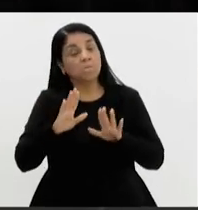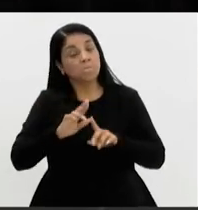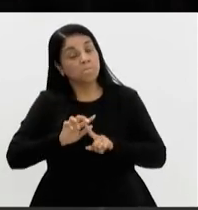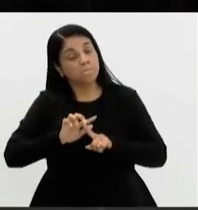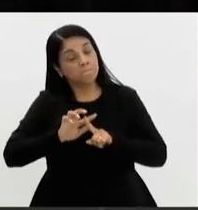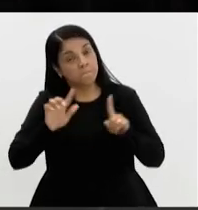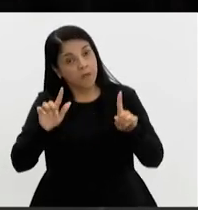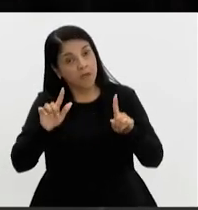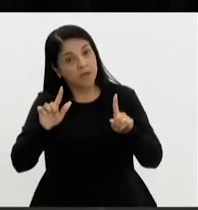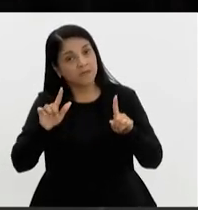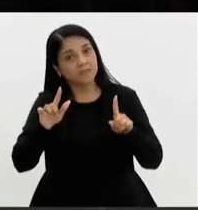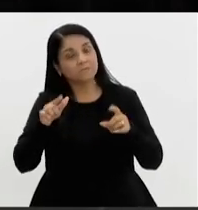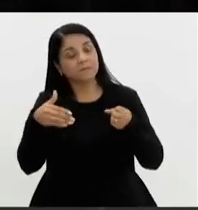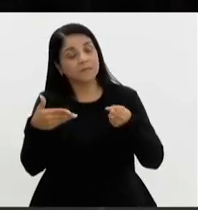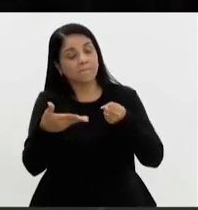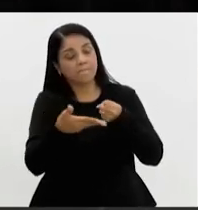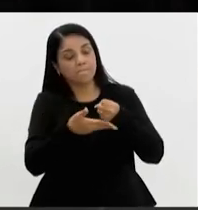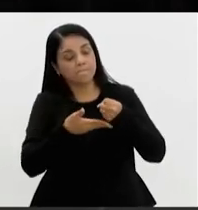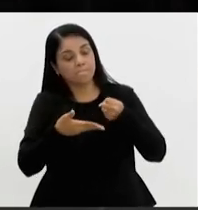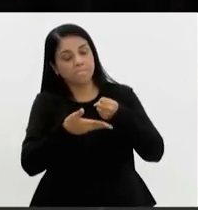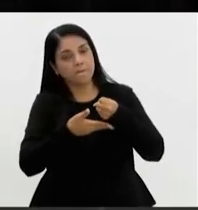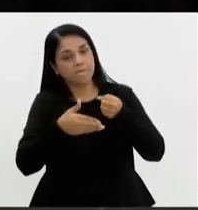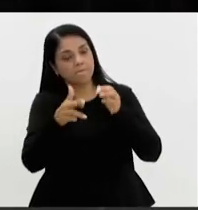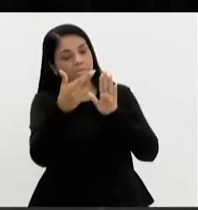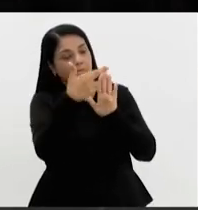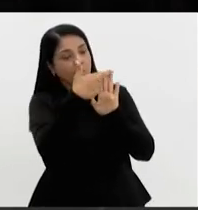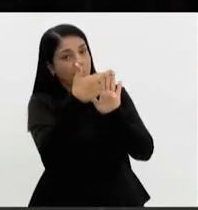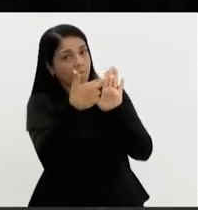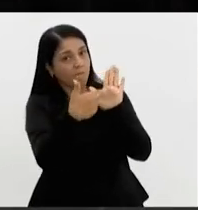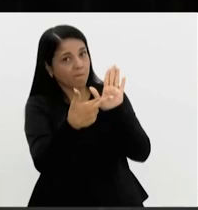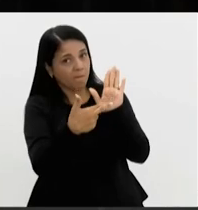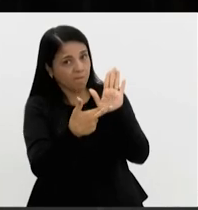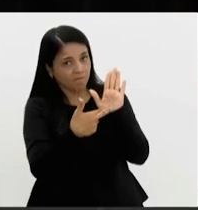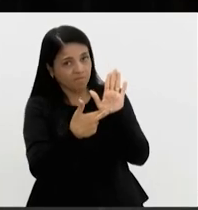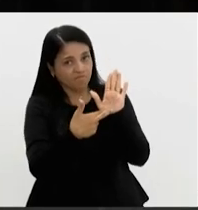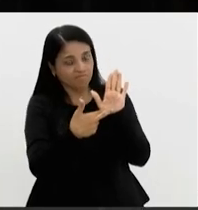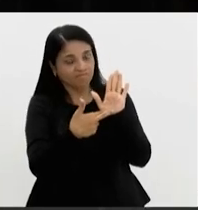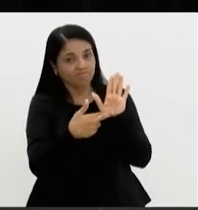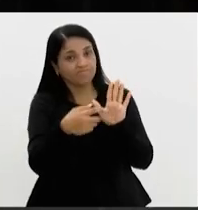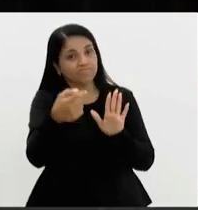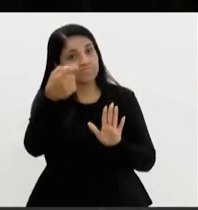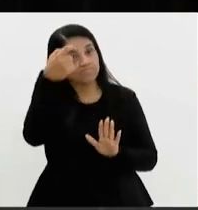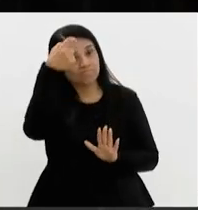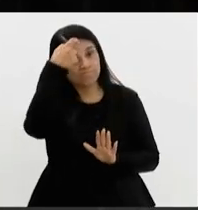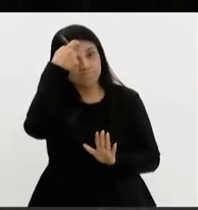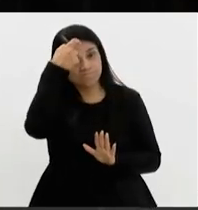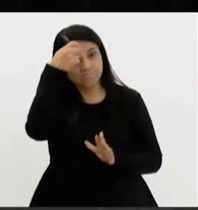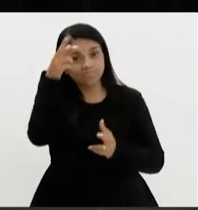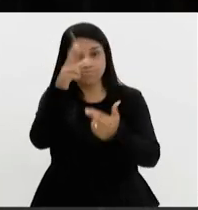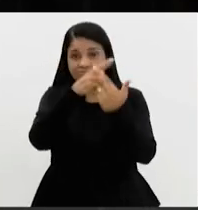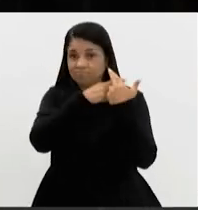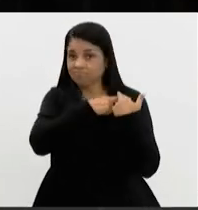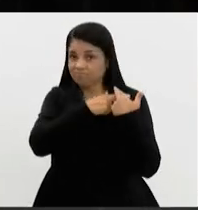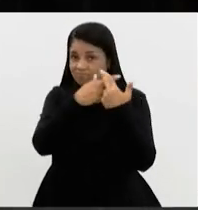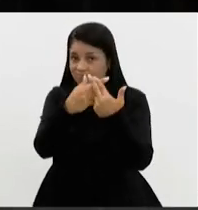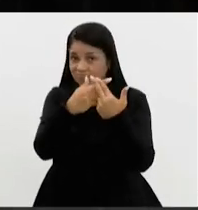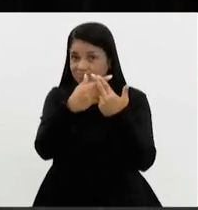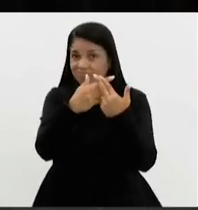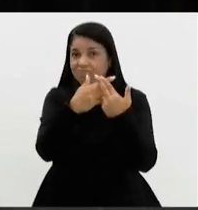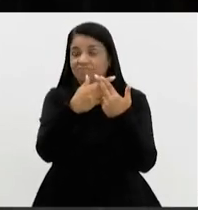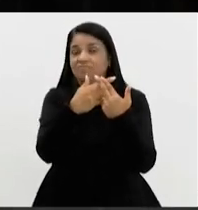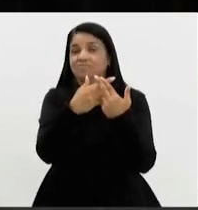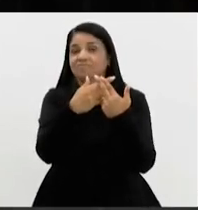de balizadores ela precisa de senso de responsabilidade ela precisa de critérios